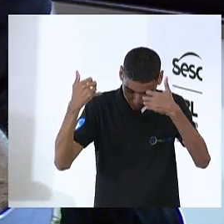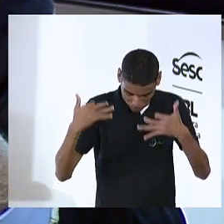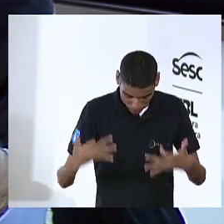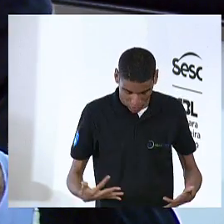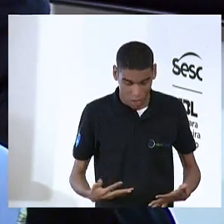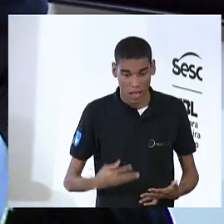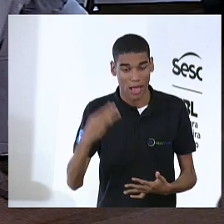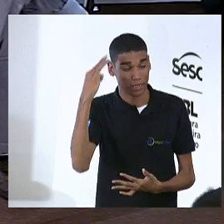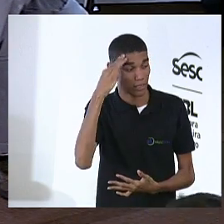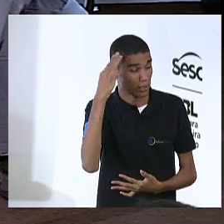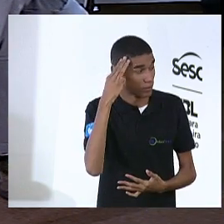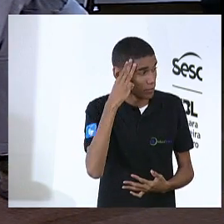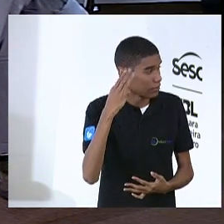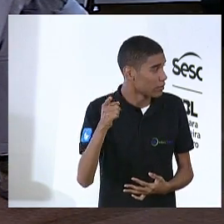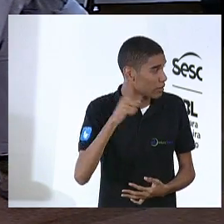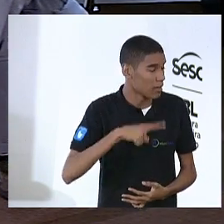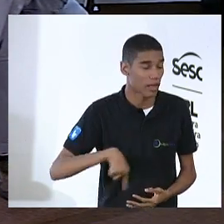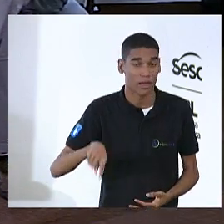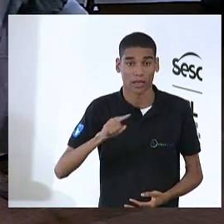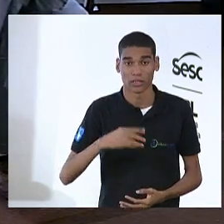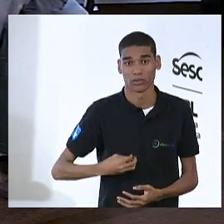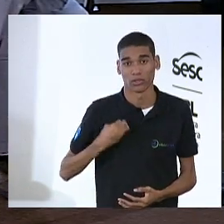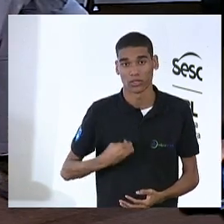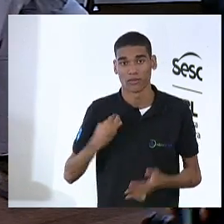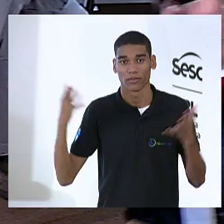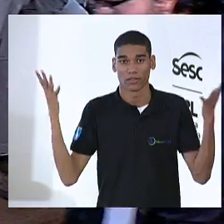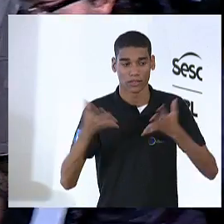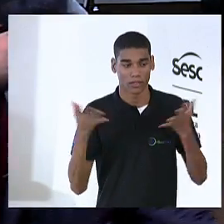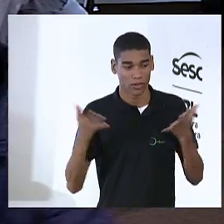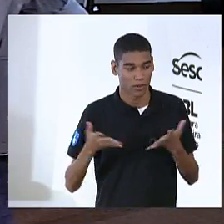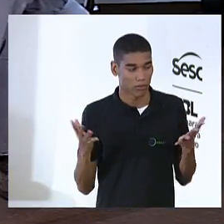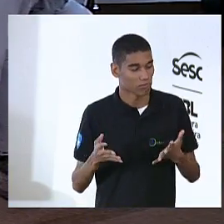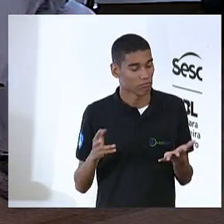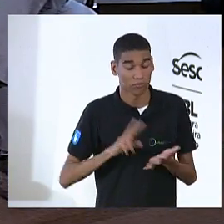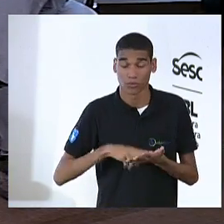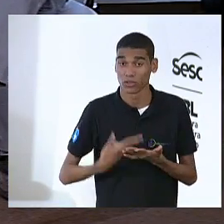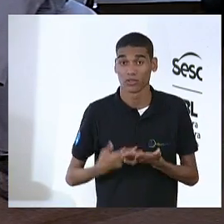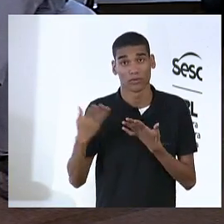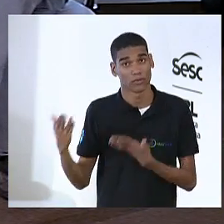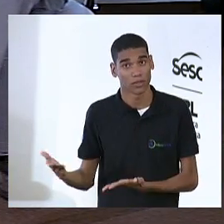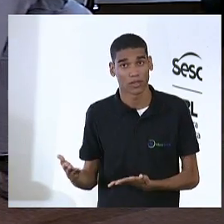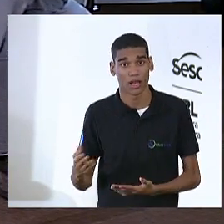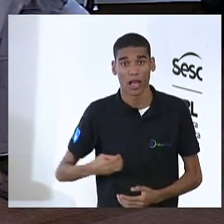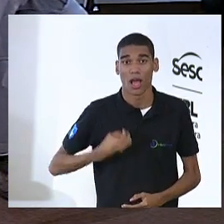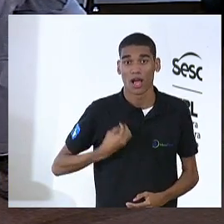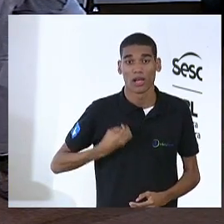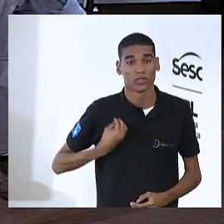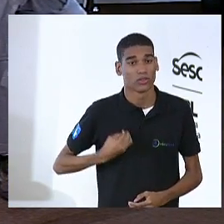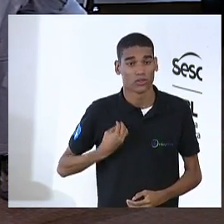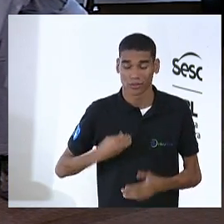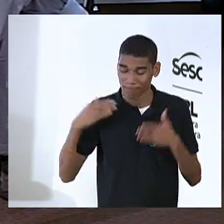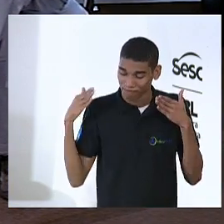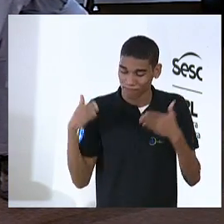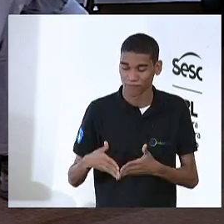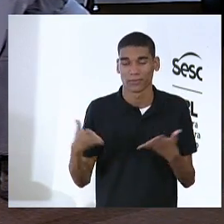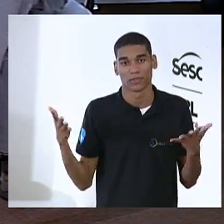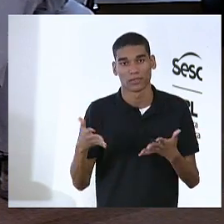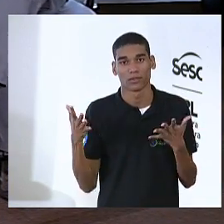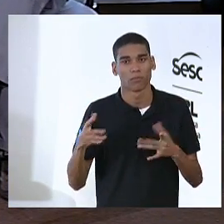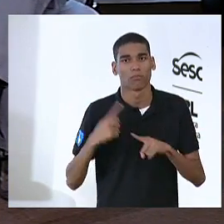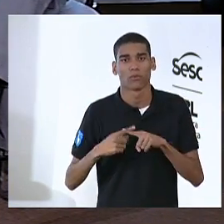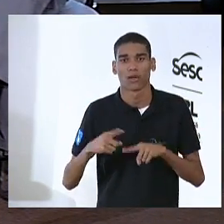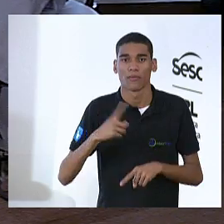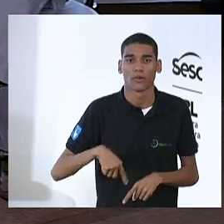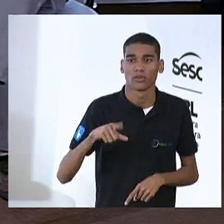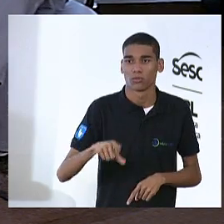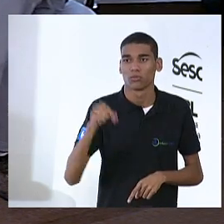essa memória é a nossa vida agora, é isso. A nossa vida é determinada hoje por uma escolha